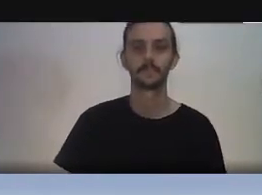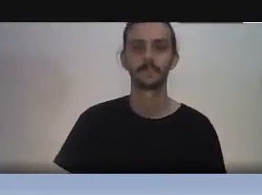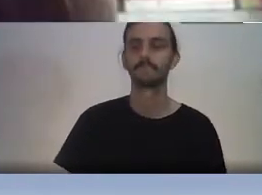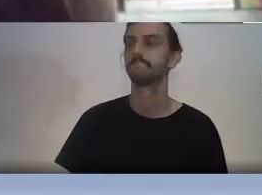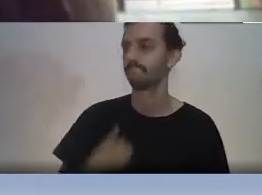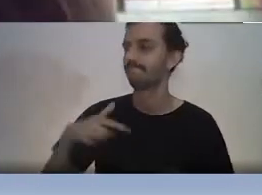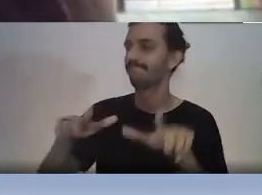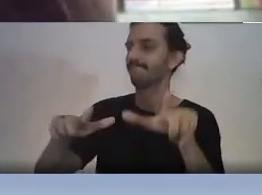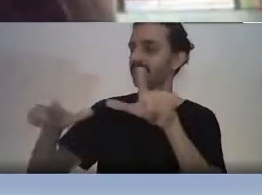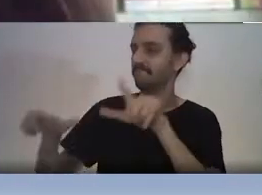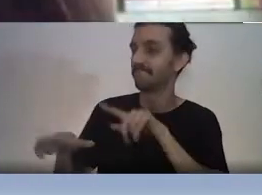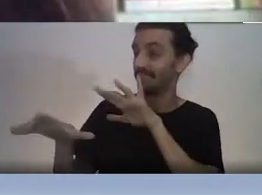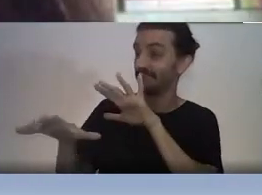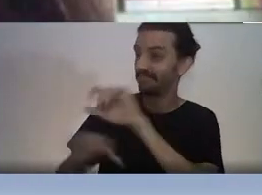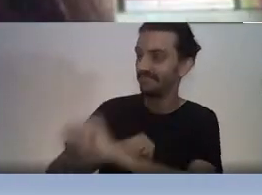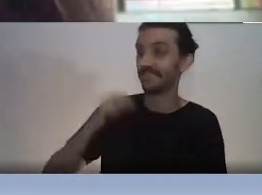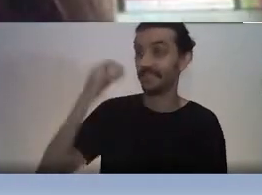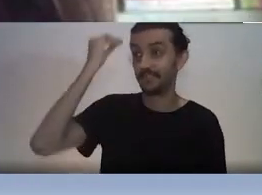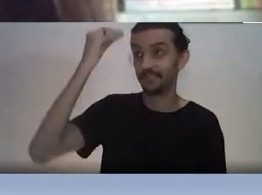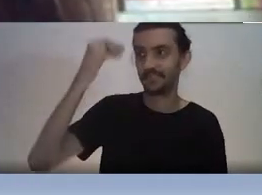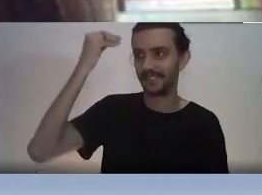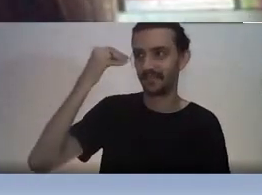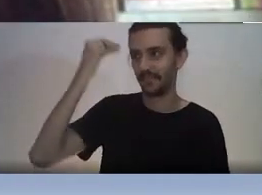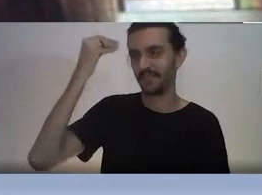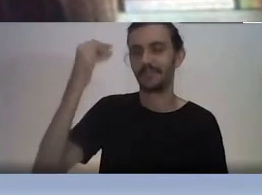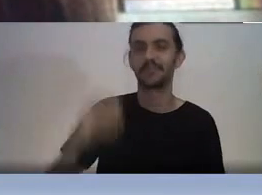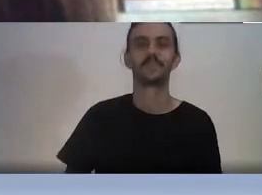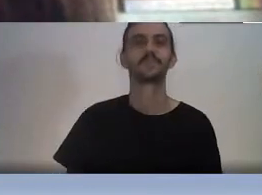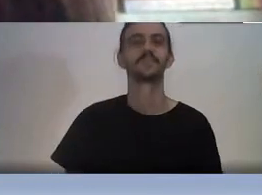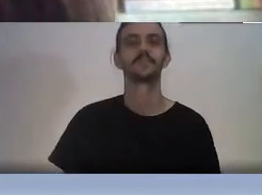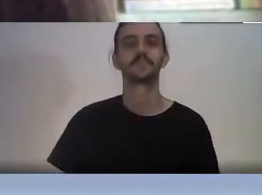Eu lhe concedo o grau de psicóloga.